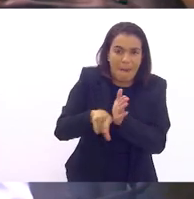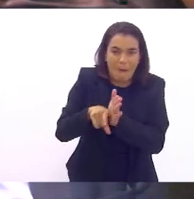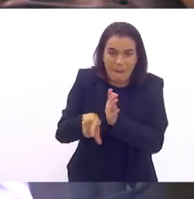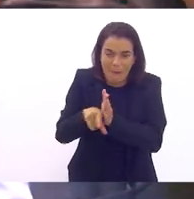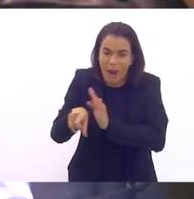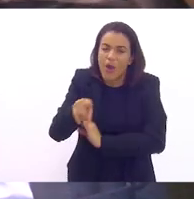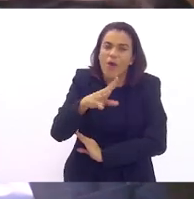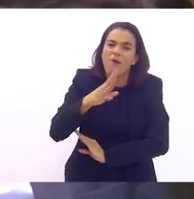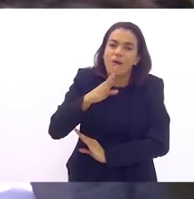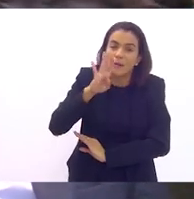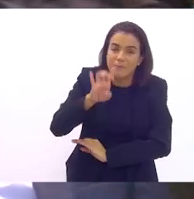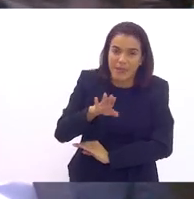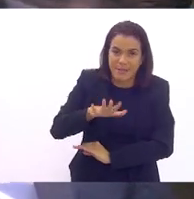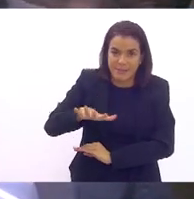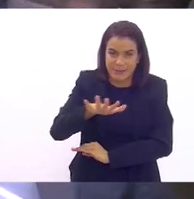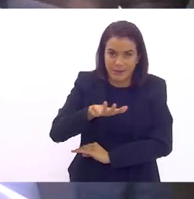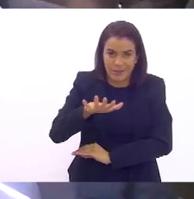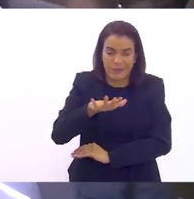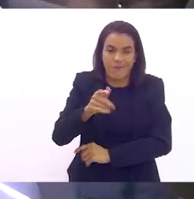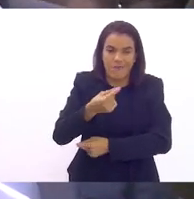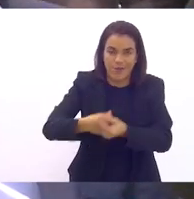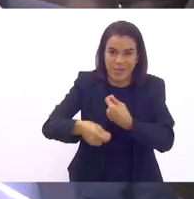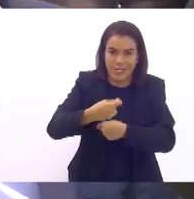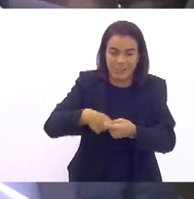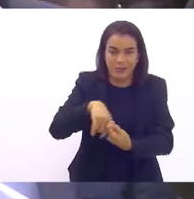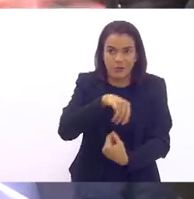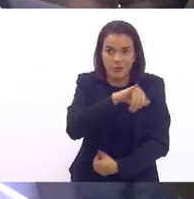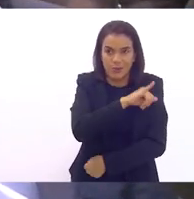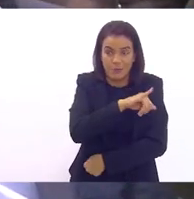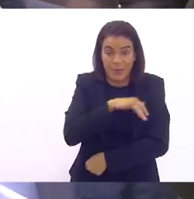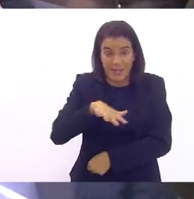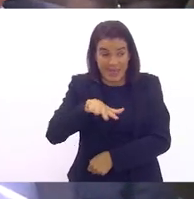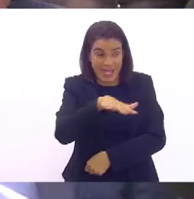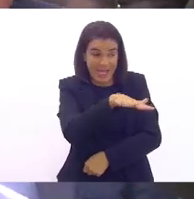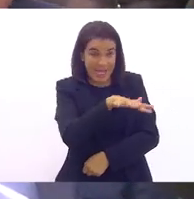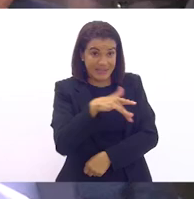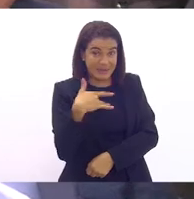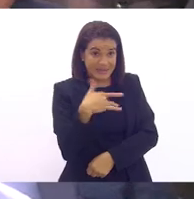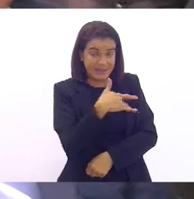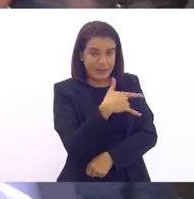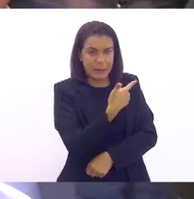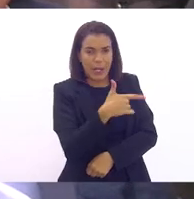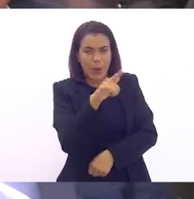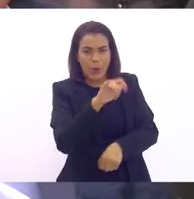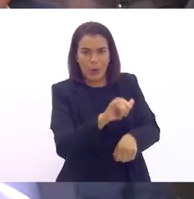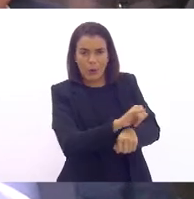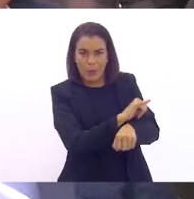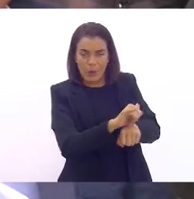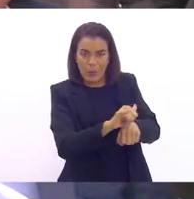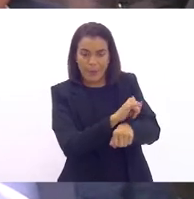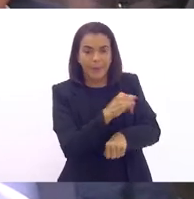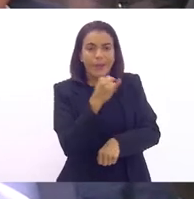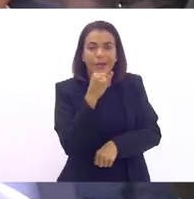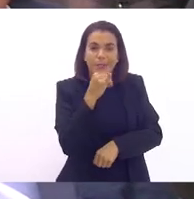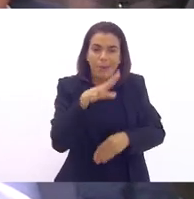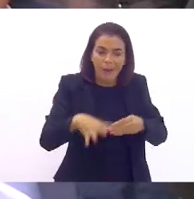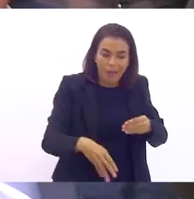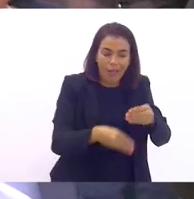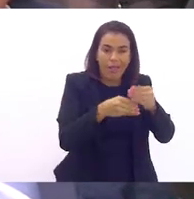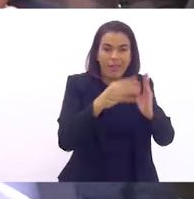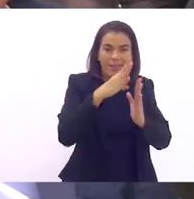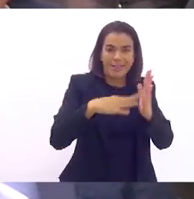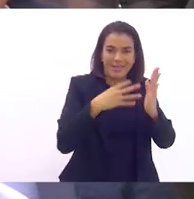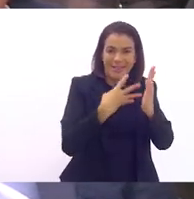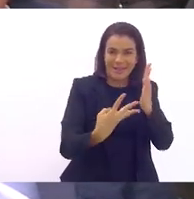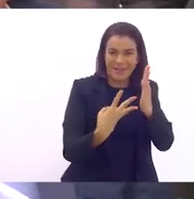conhecem bem a situação do Rio no âmbito da saúde tem outros mecanismos utilizados por outros estados como o complemento da tabela